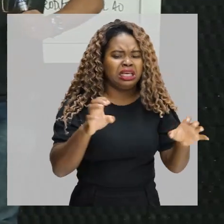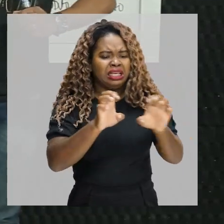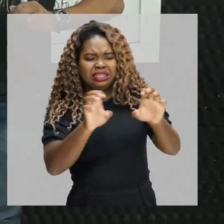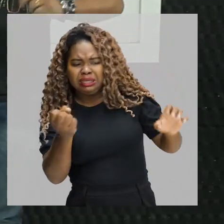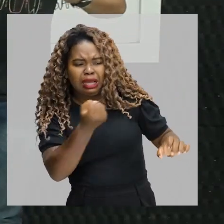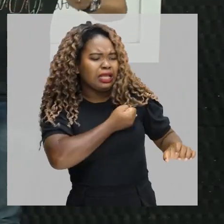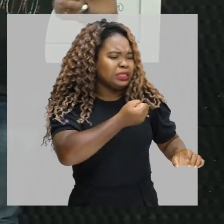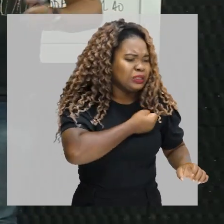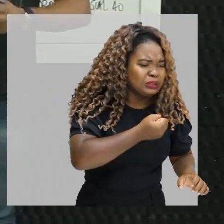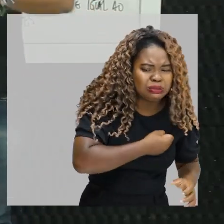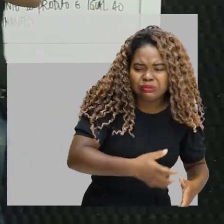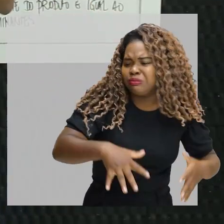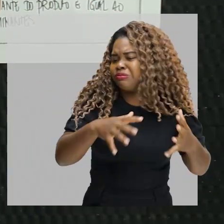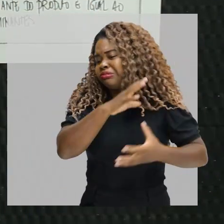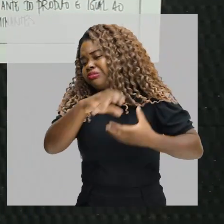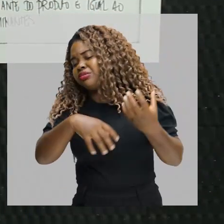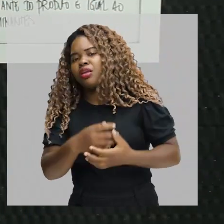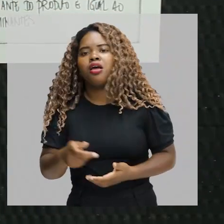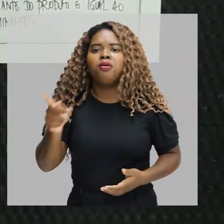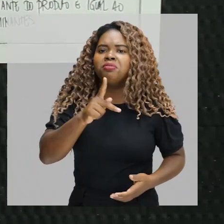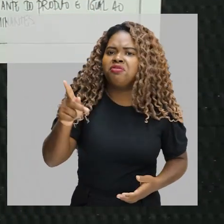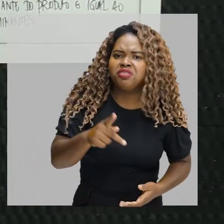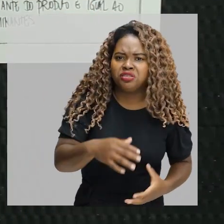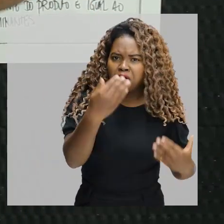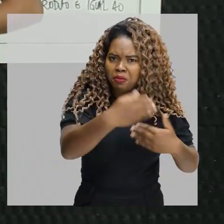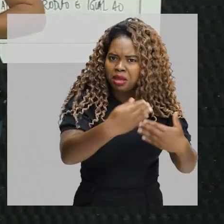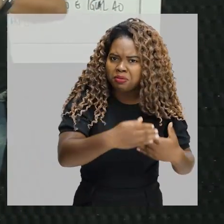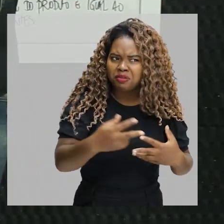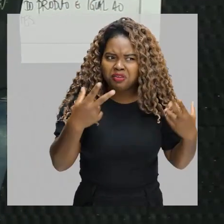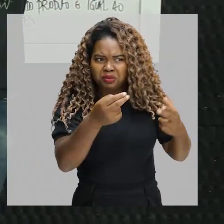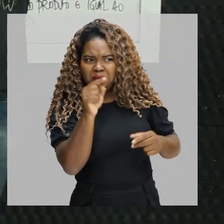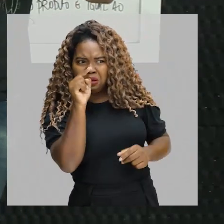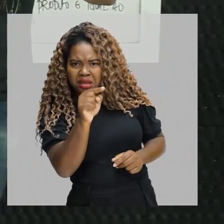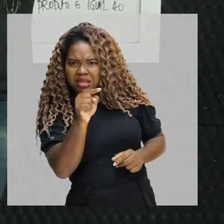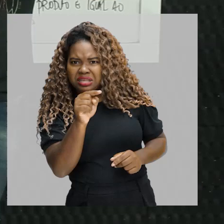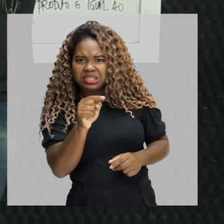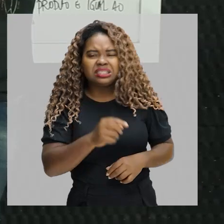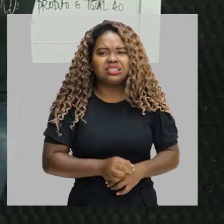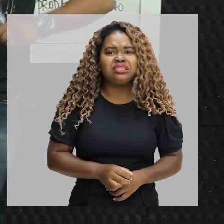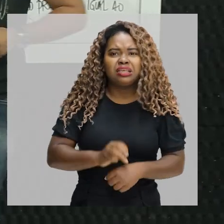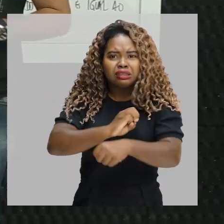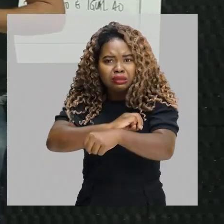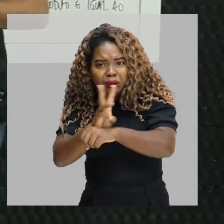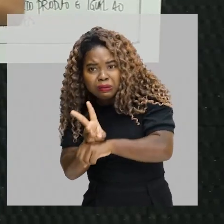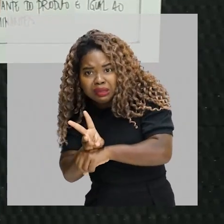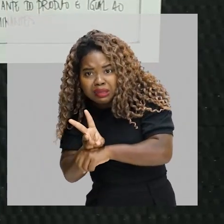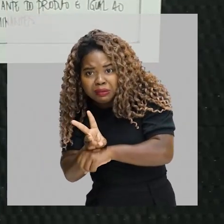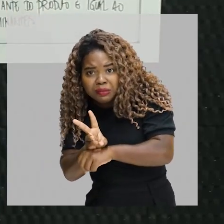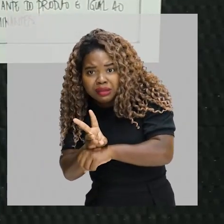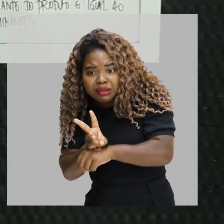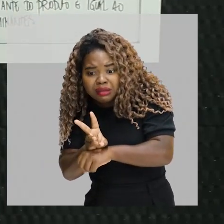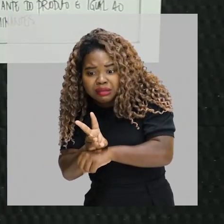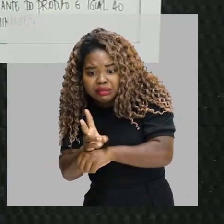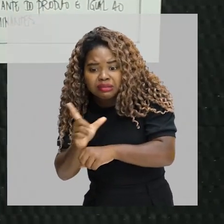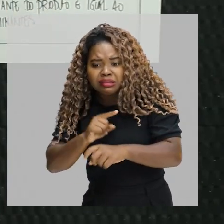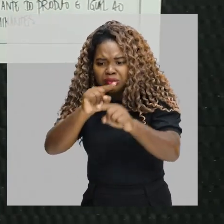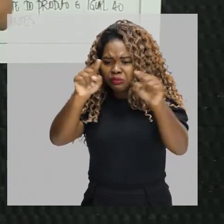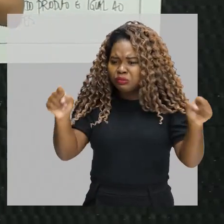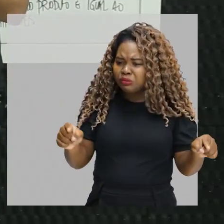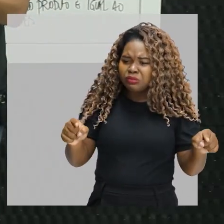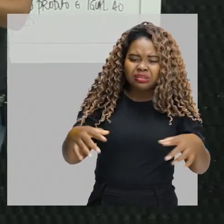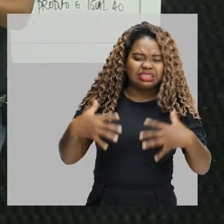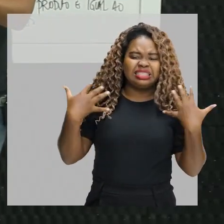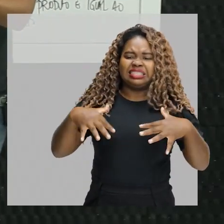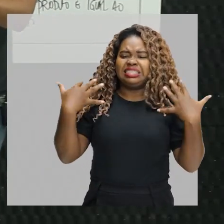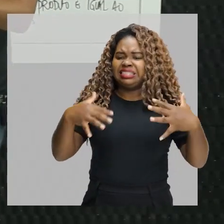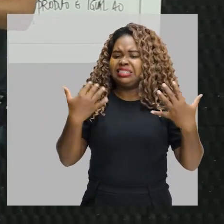né? Eu pensou uma prova dessa lá na UEMA, de segunda etapa, o cara botou uma matriz dessa grande, o cara vai perder muito tempo se ele for calcular. Mas